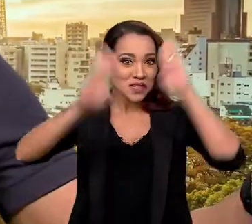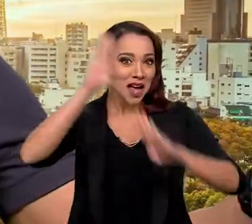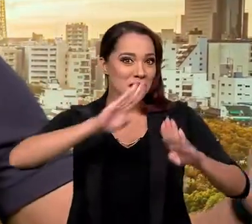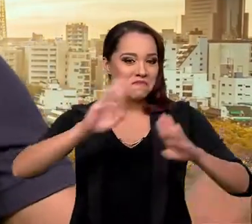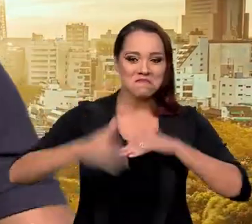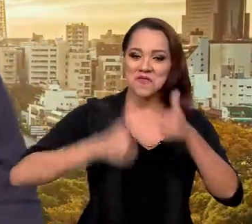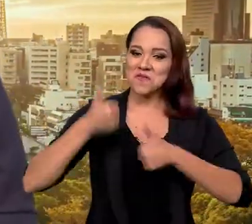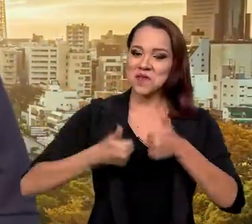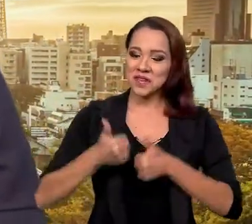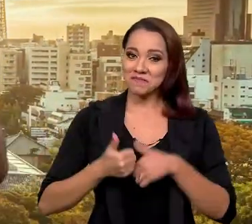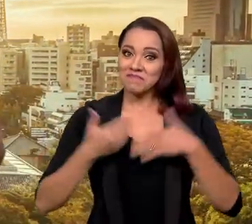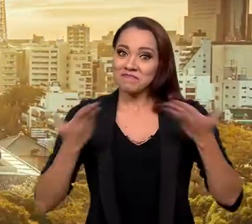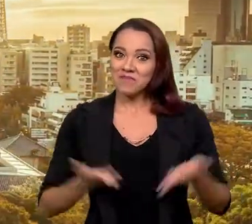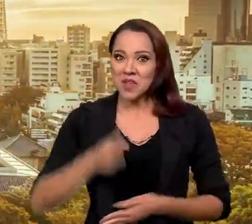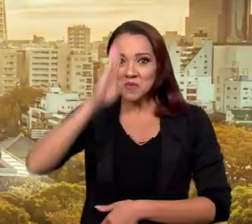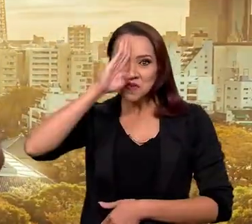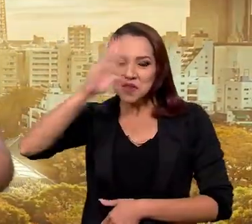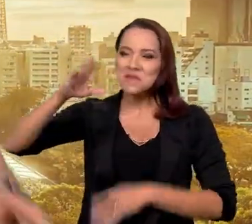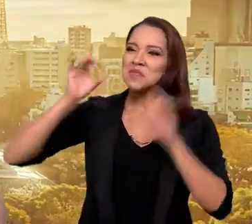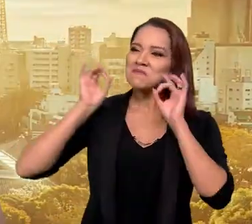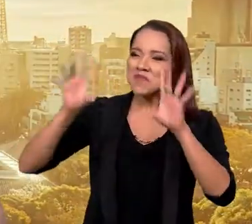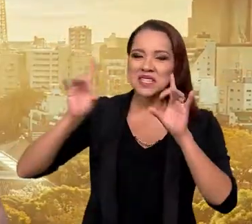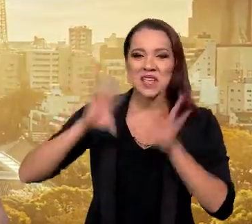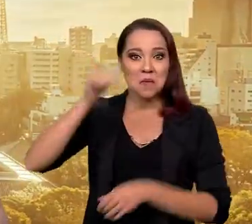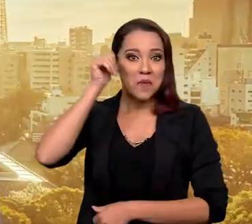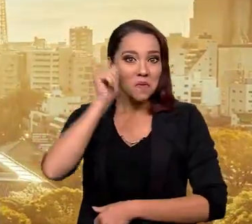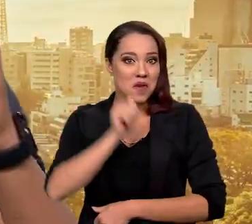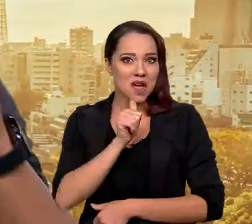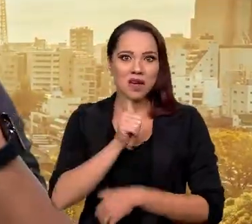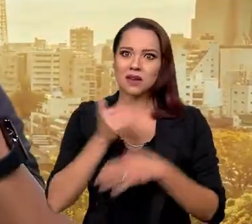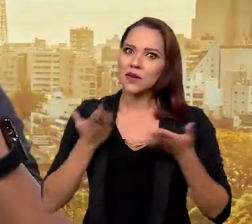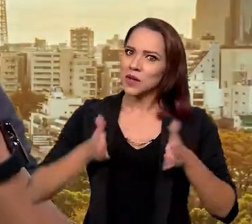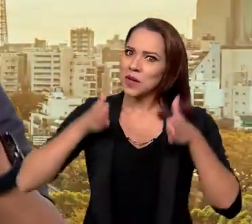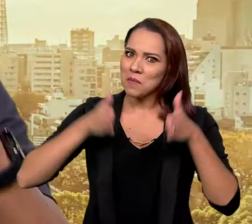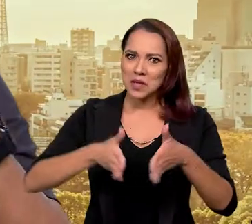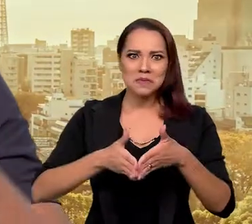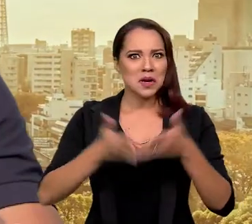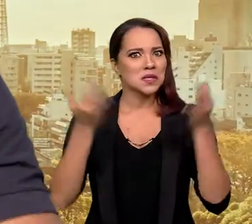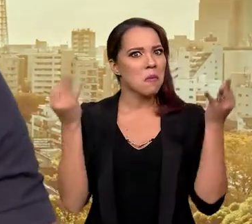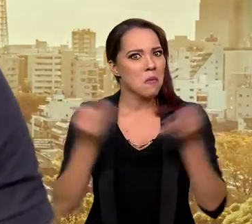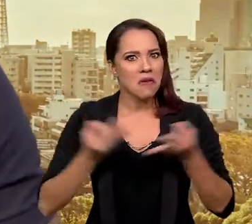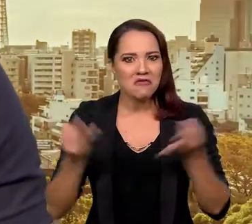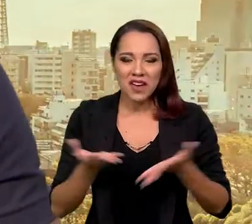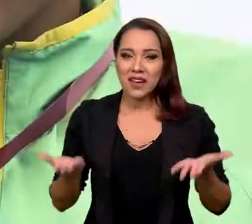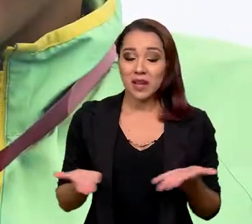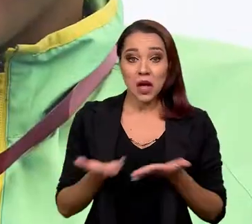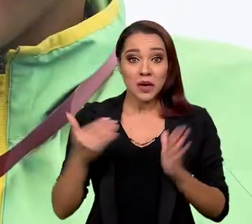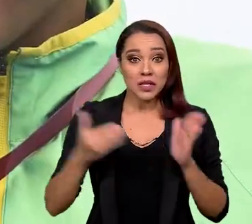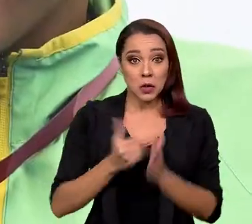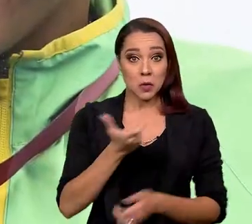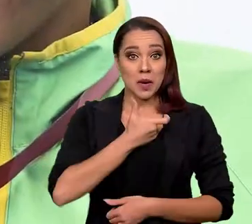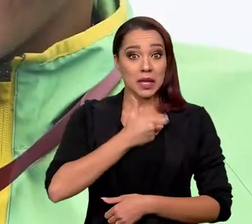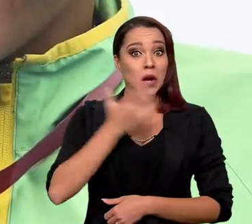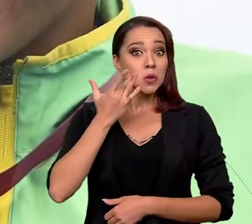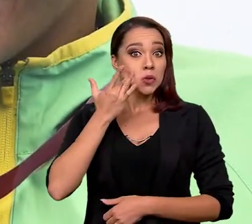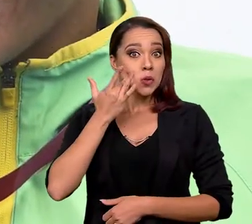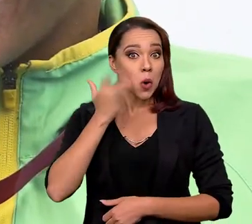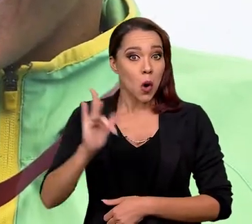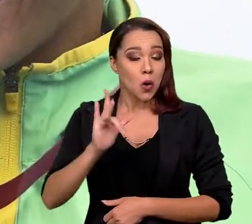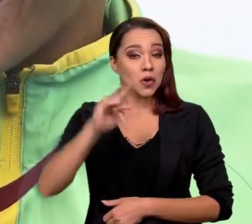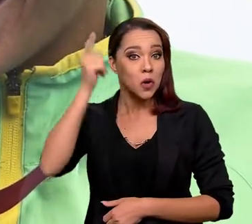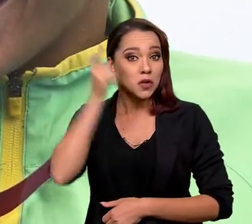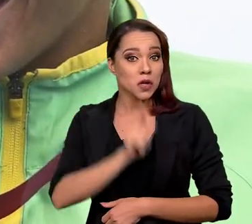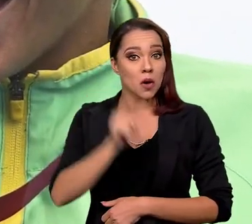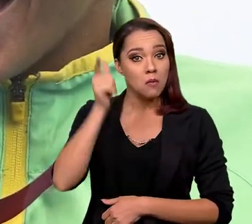Salve, salve, galera! Beleza? E um salve especial pra mulherada, né? Que participação absurda, hein? Com essa última medalha de